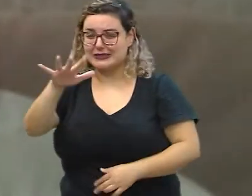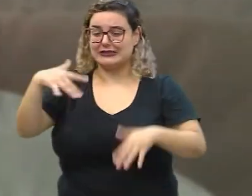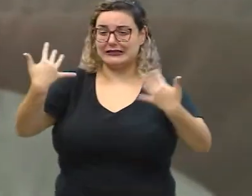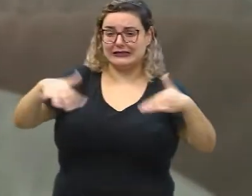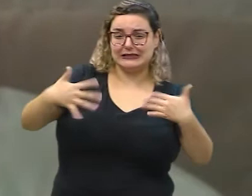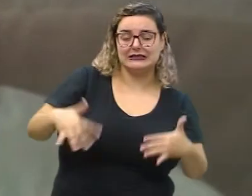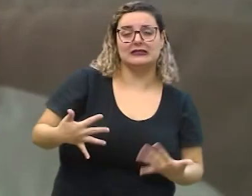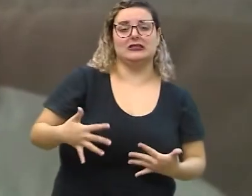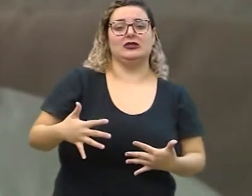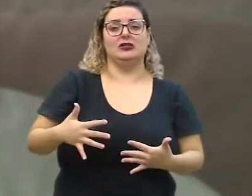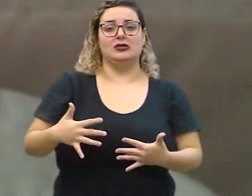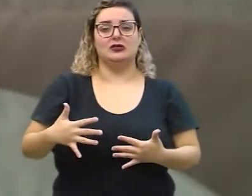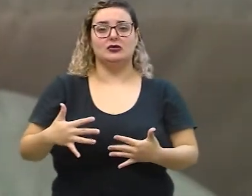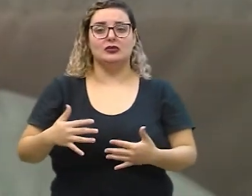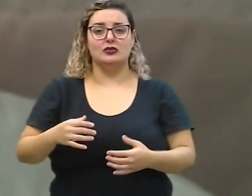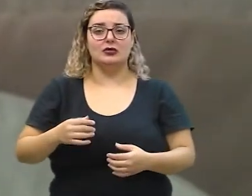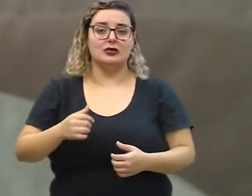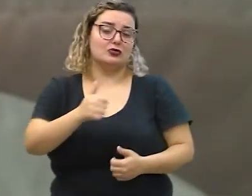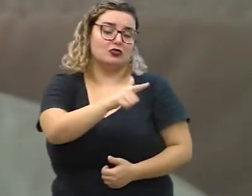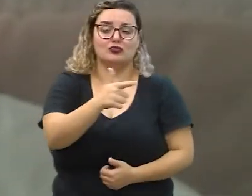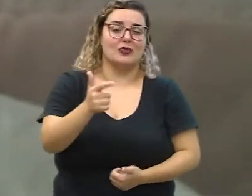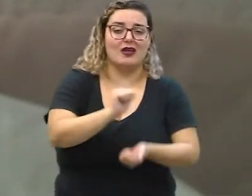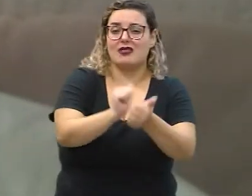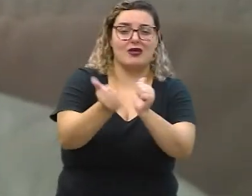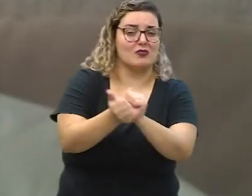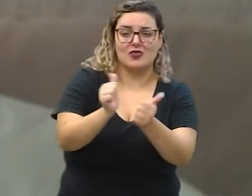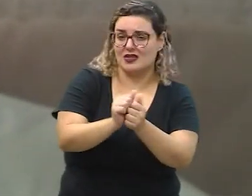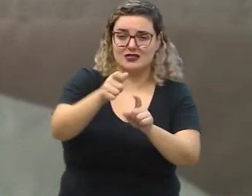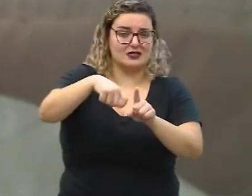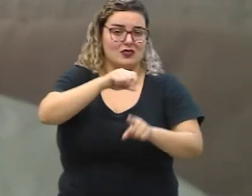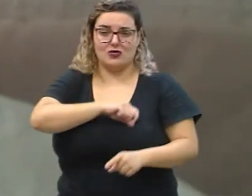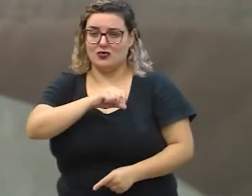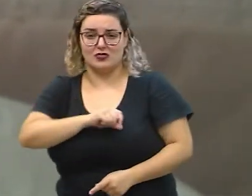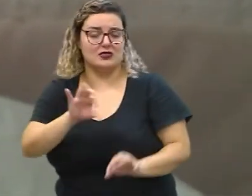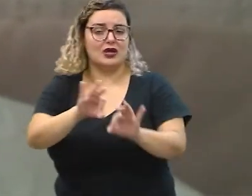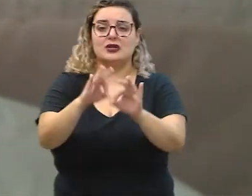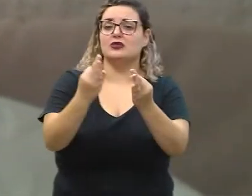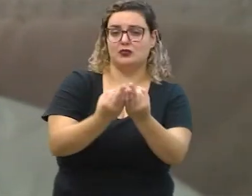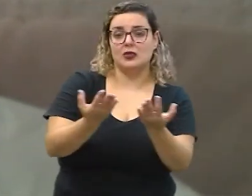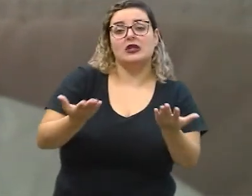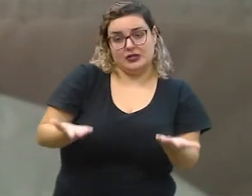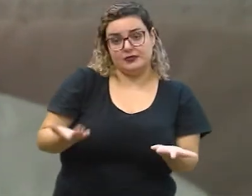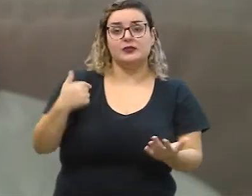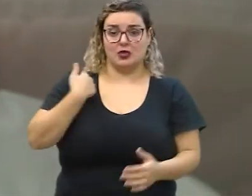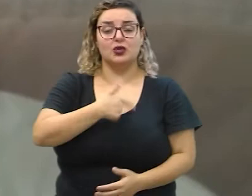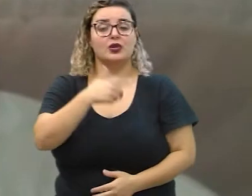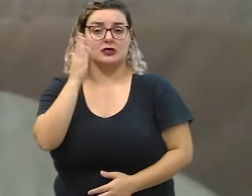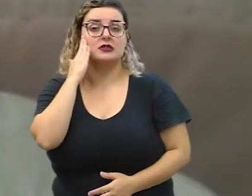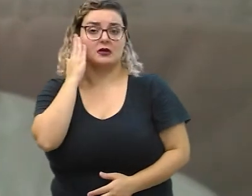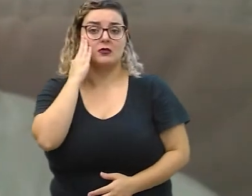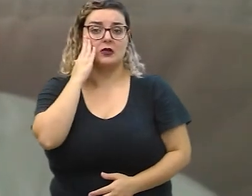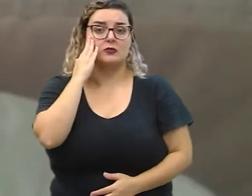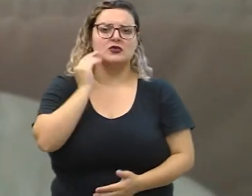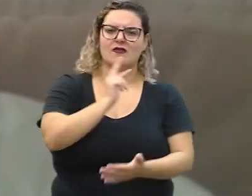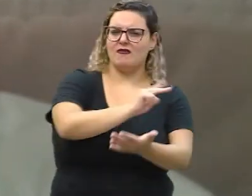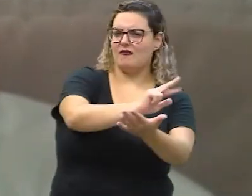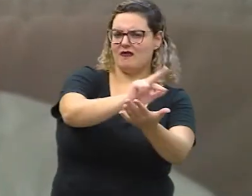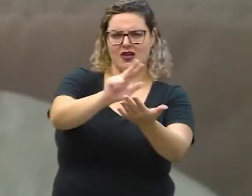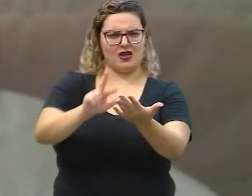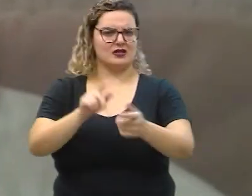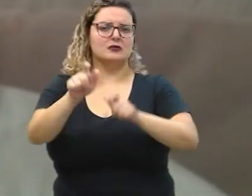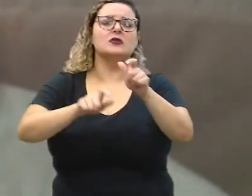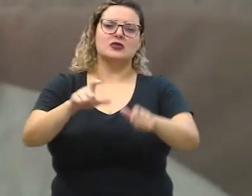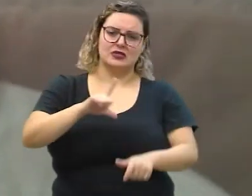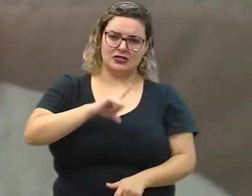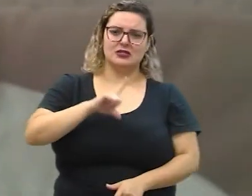que o aumento do que o reajuste, do salário das famílias, e que a gente sabe que muita gente